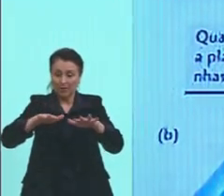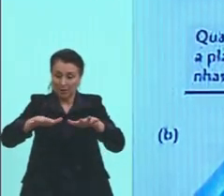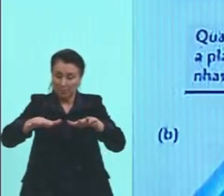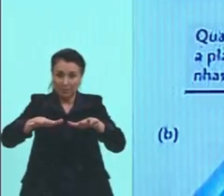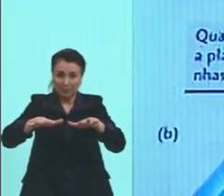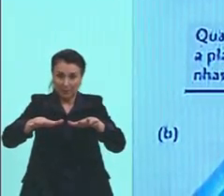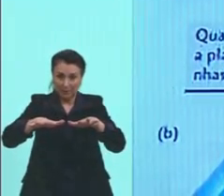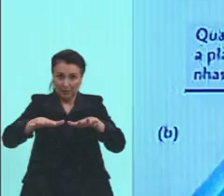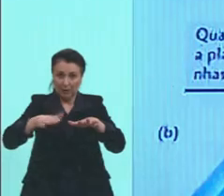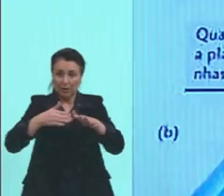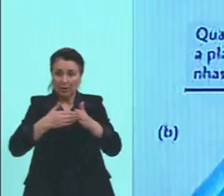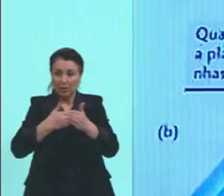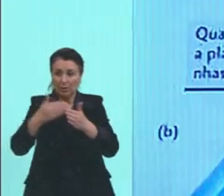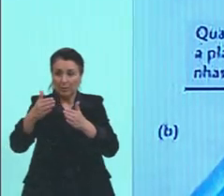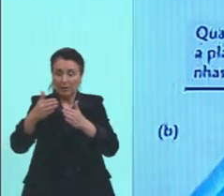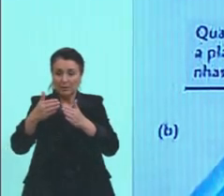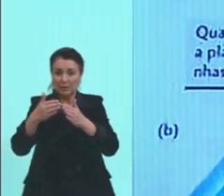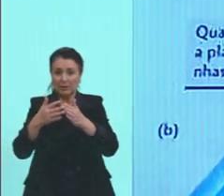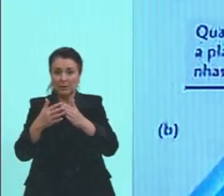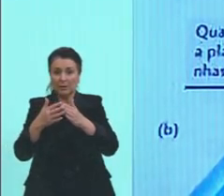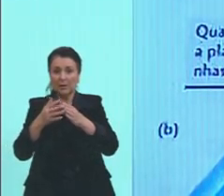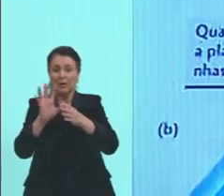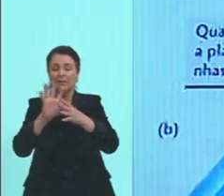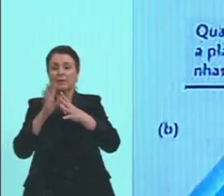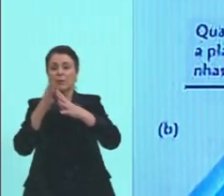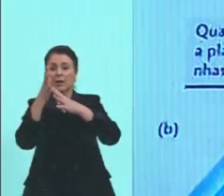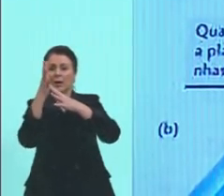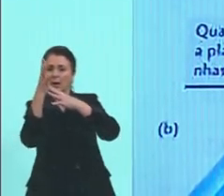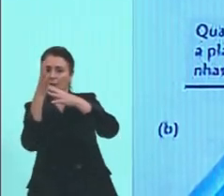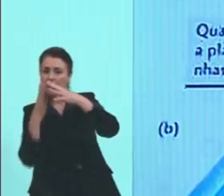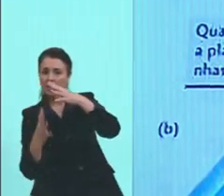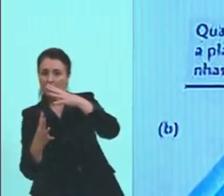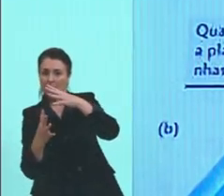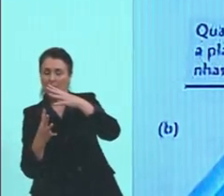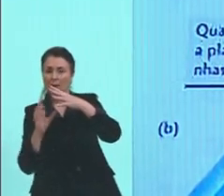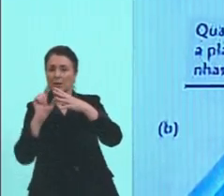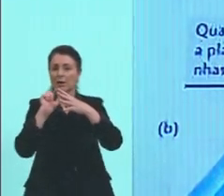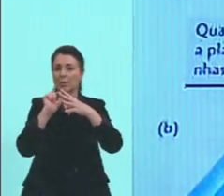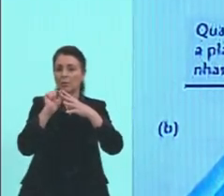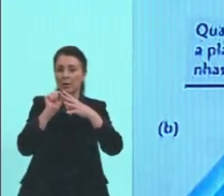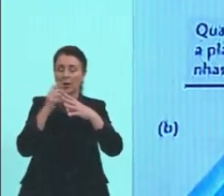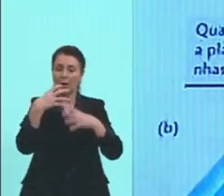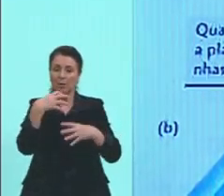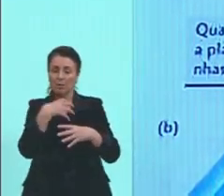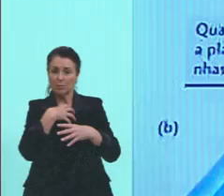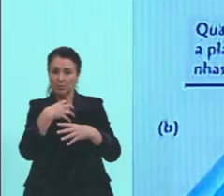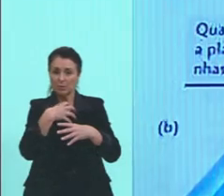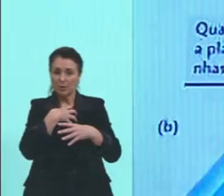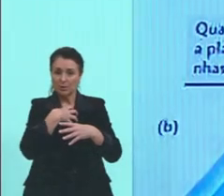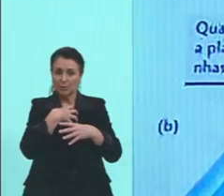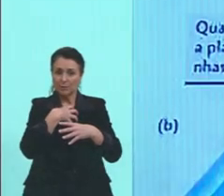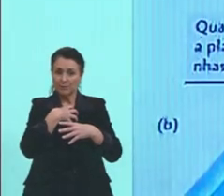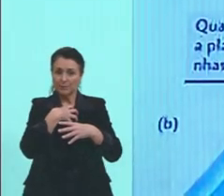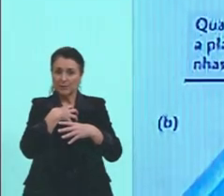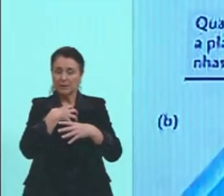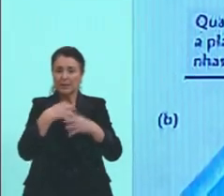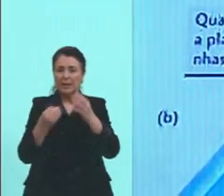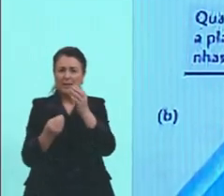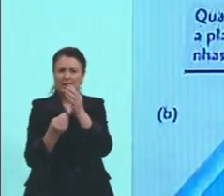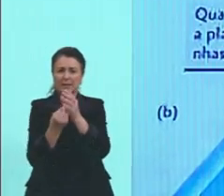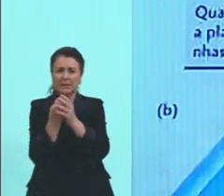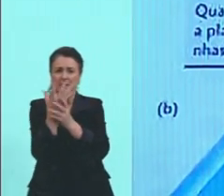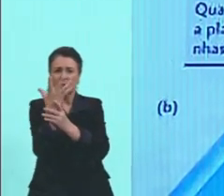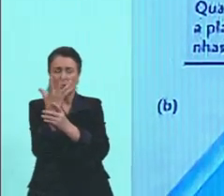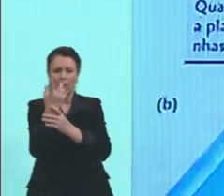começa a se elevar a gente vai ter ouro gemia certo balizador o gene então é a forma de criação